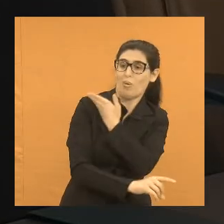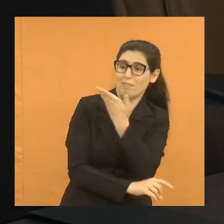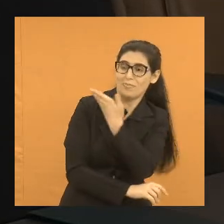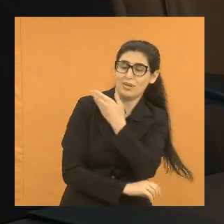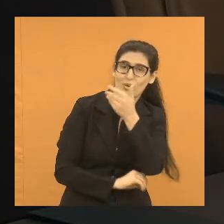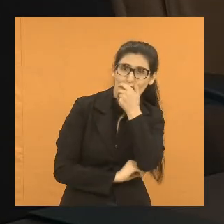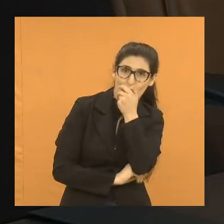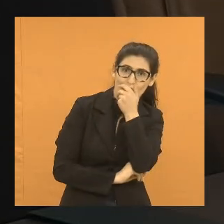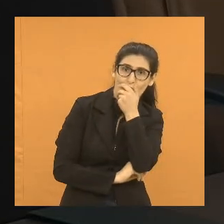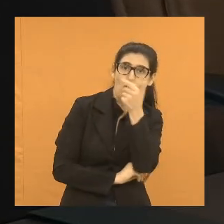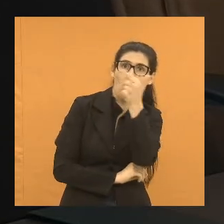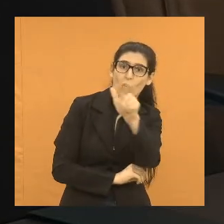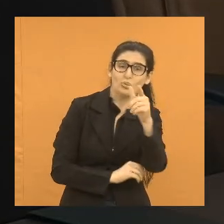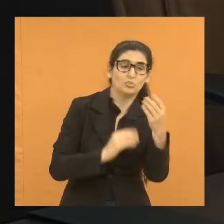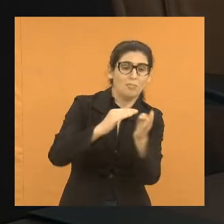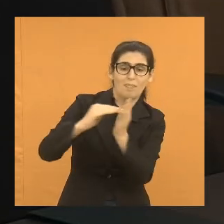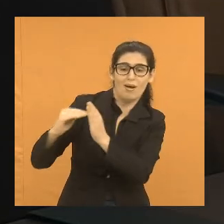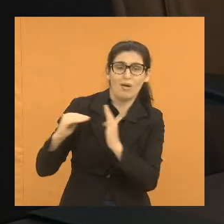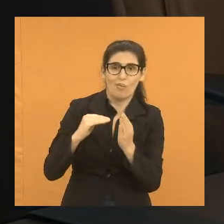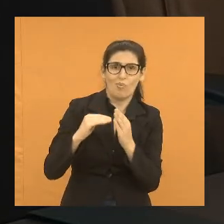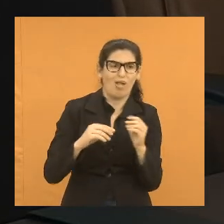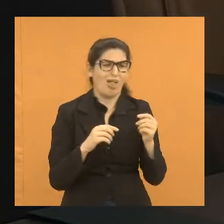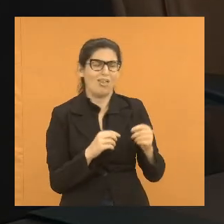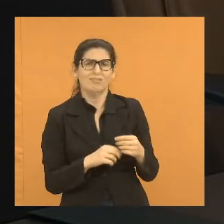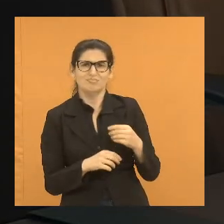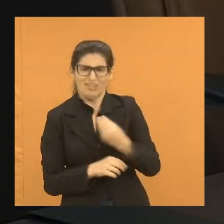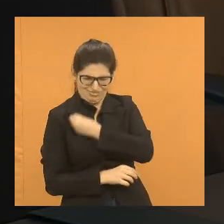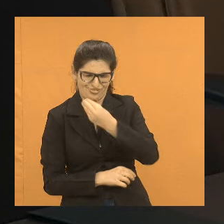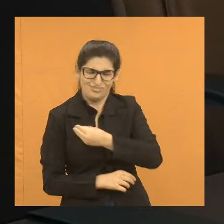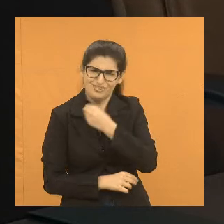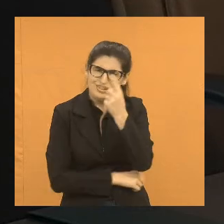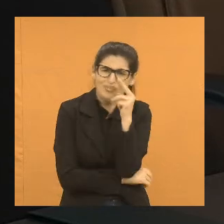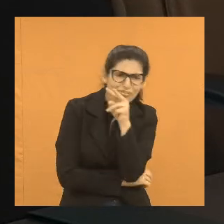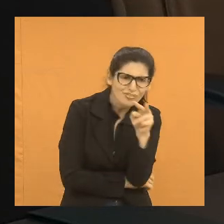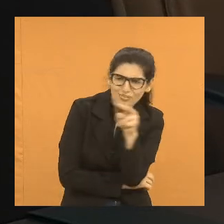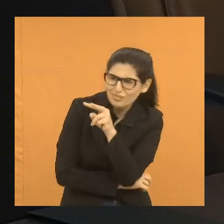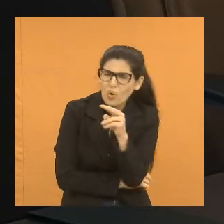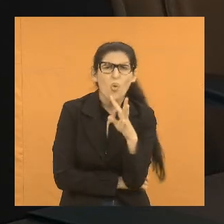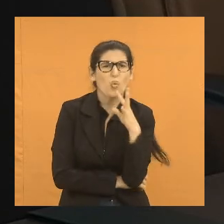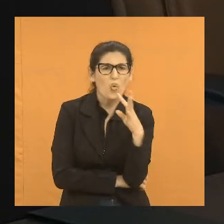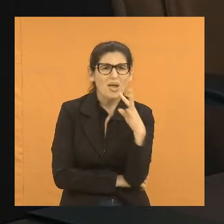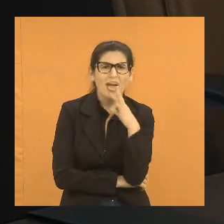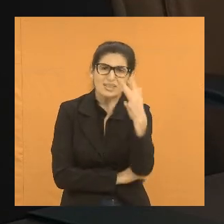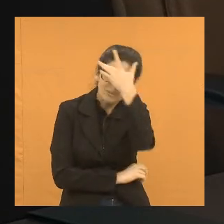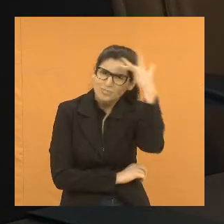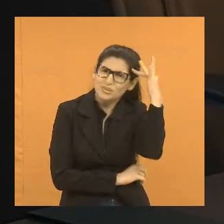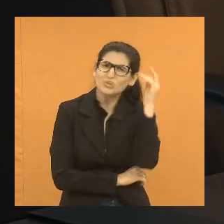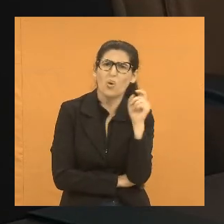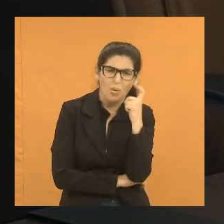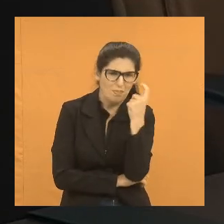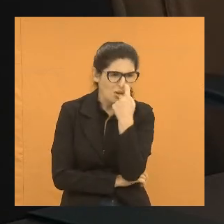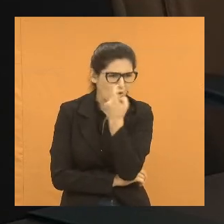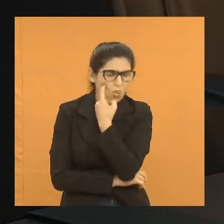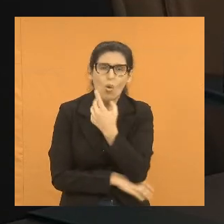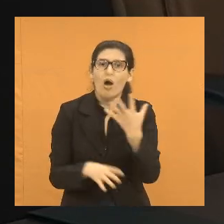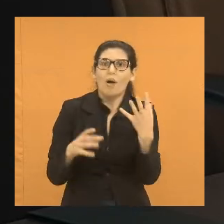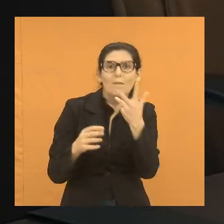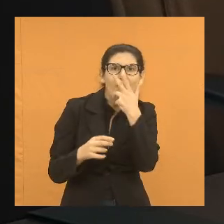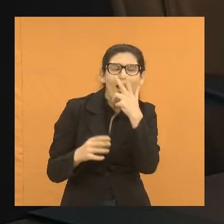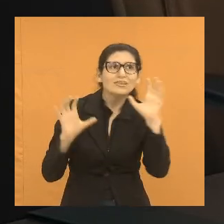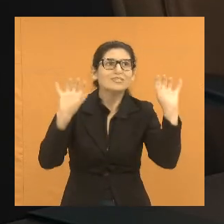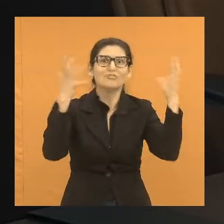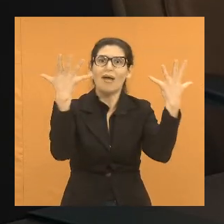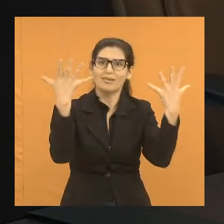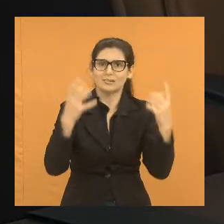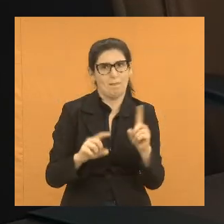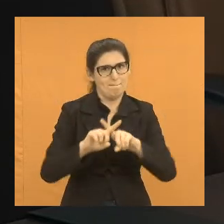Eu fico lá no Parque Meia Lua, eu moro no Parque Meia Lua. Eu vou lá para mim ver quanta gente, fica cheio de carro, parece uma festa. Por que